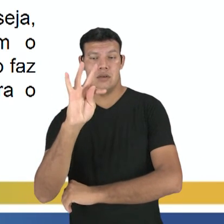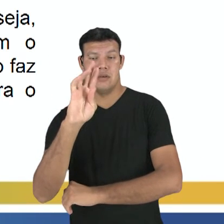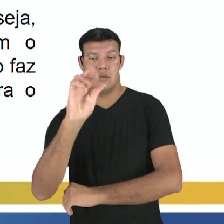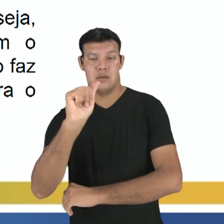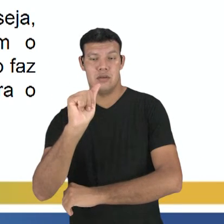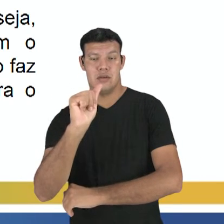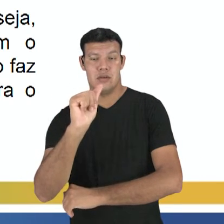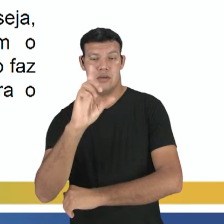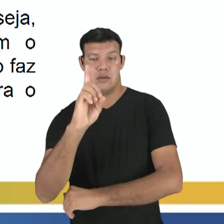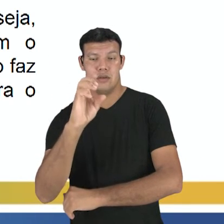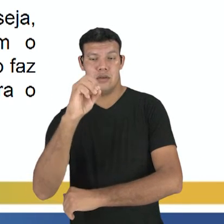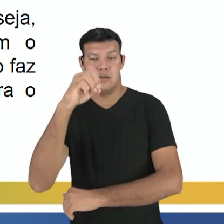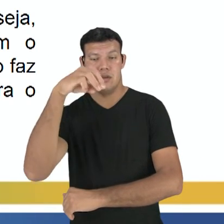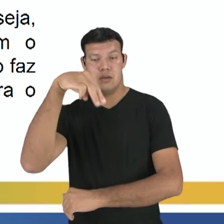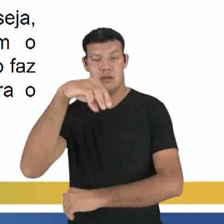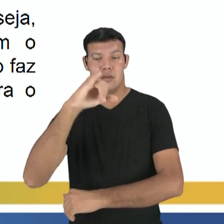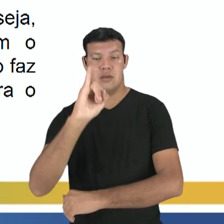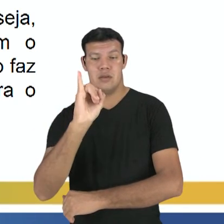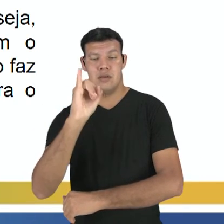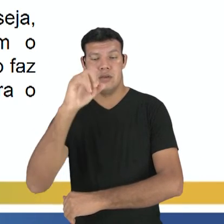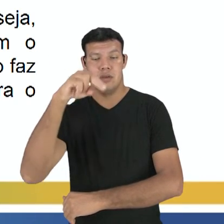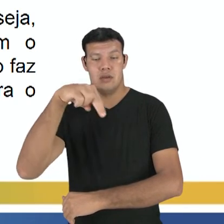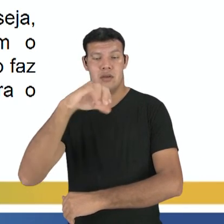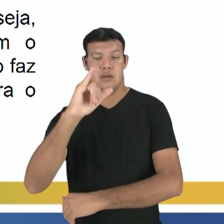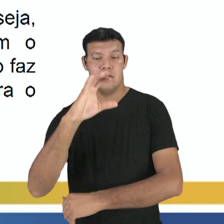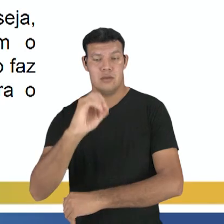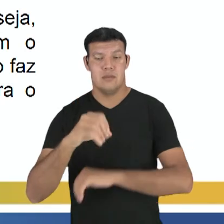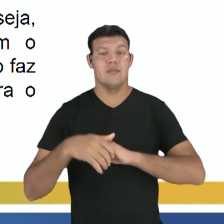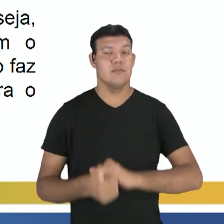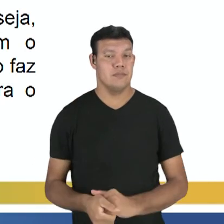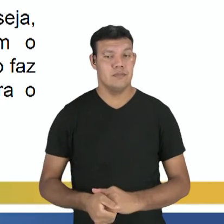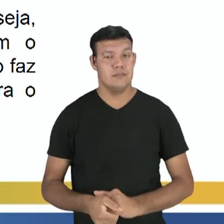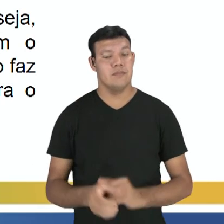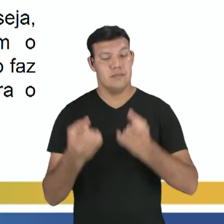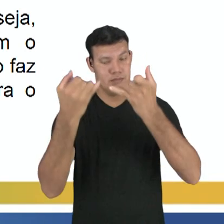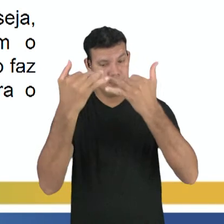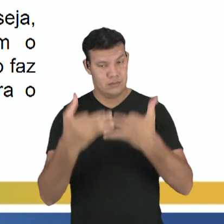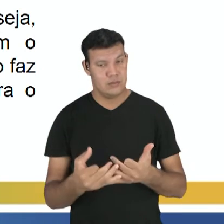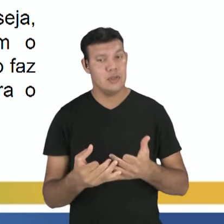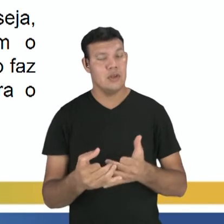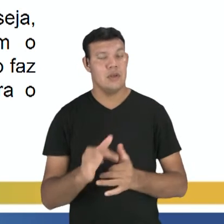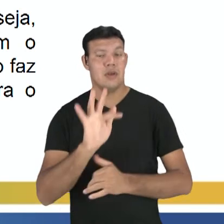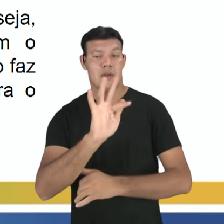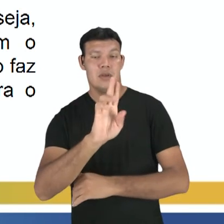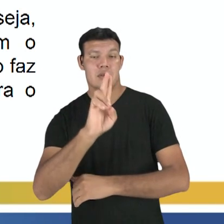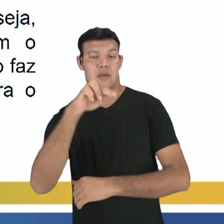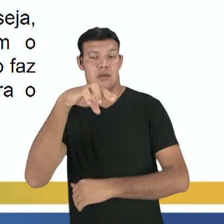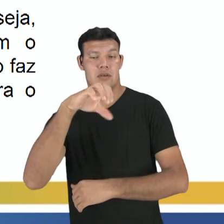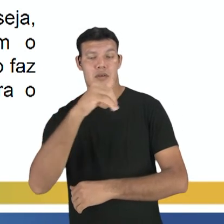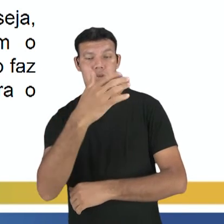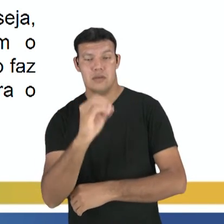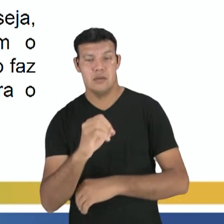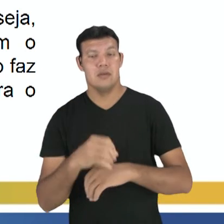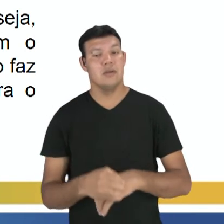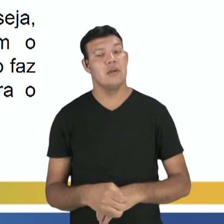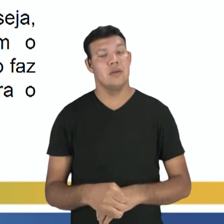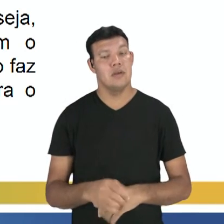Como vimos, o contradomínio de uma função de f do conjunto A em